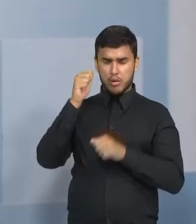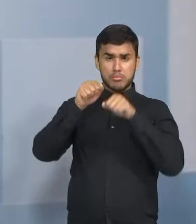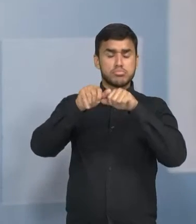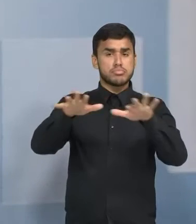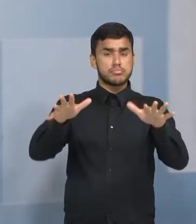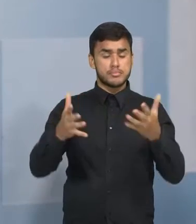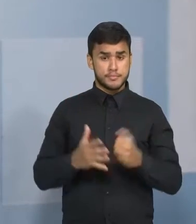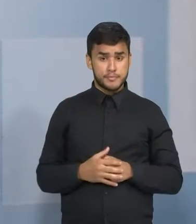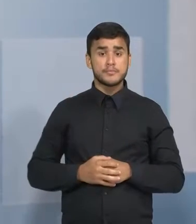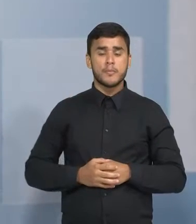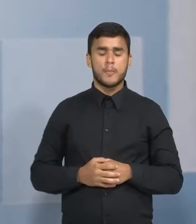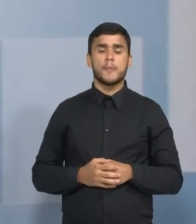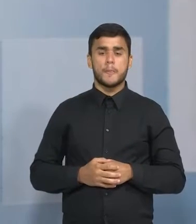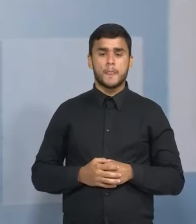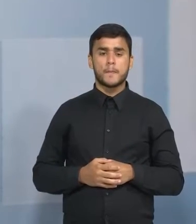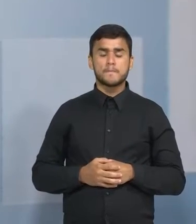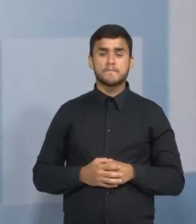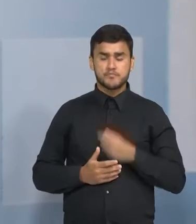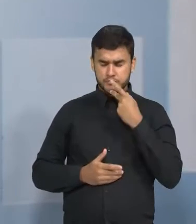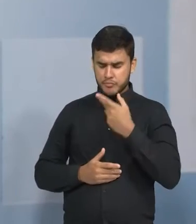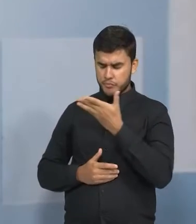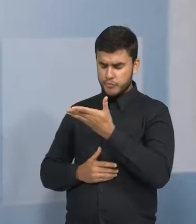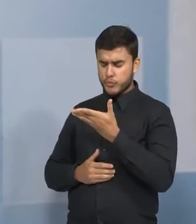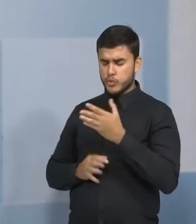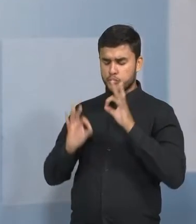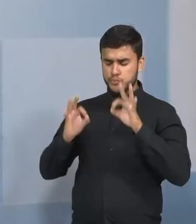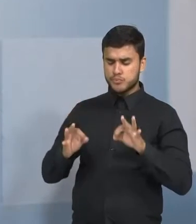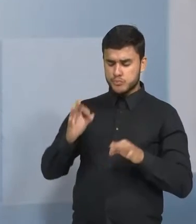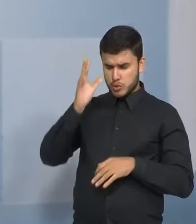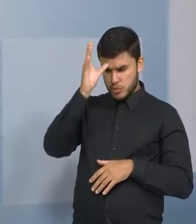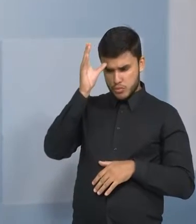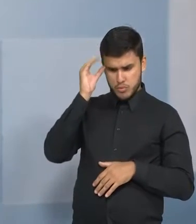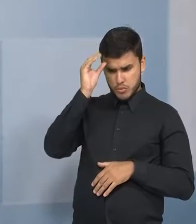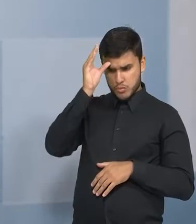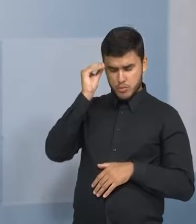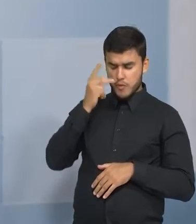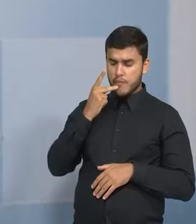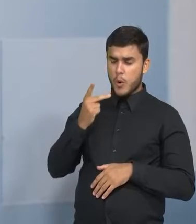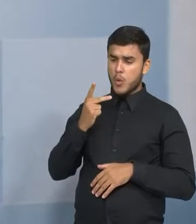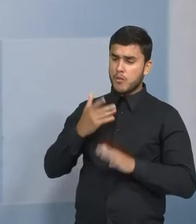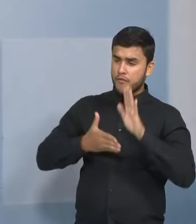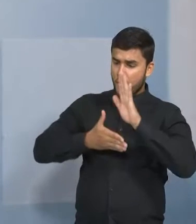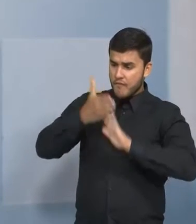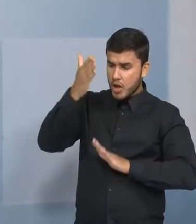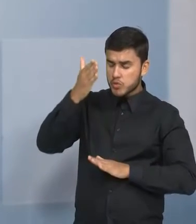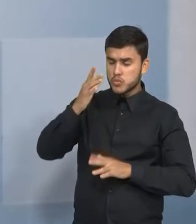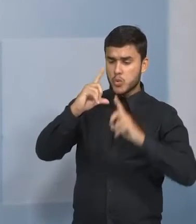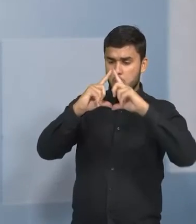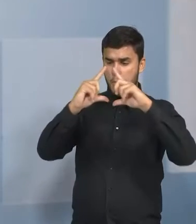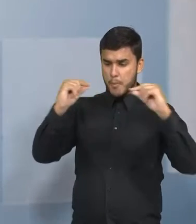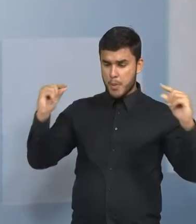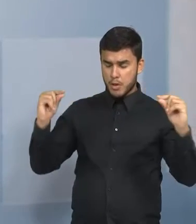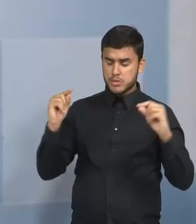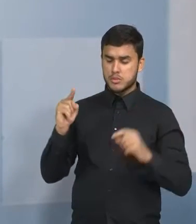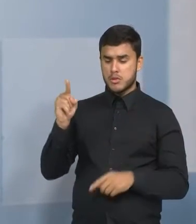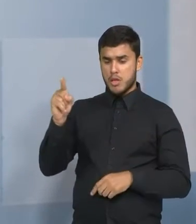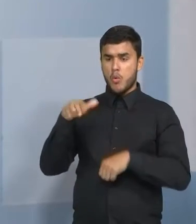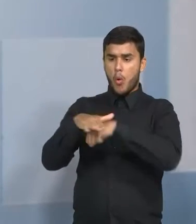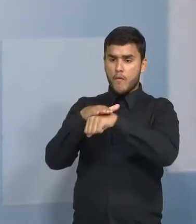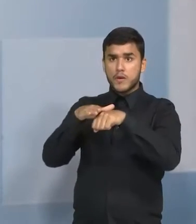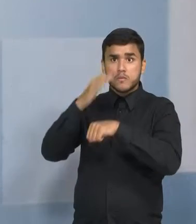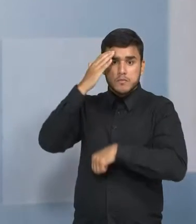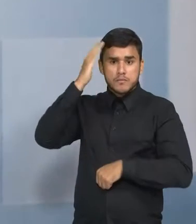ir a Brasília. Conversar com o presidente Michel Temer. E você muito bem falou no seu programa de rádio,